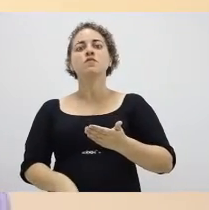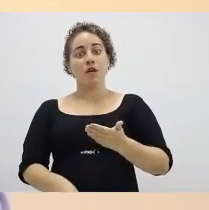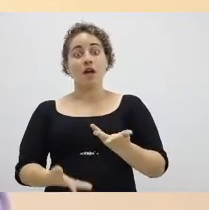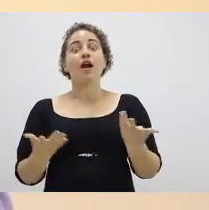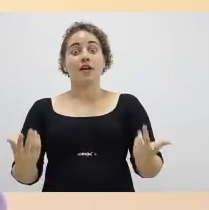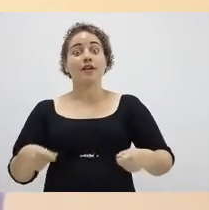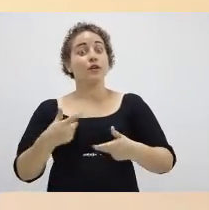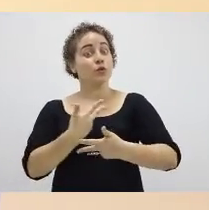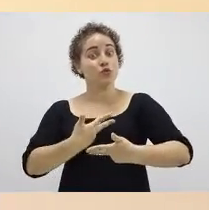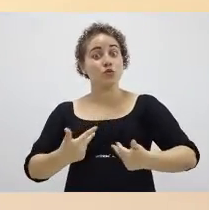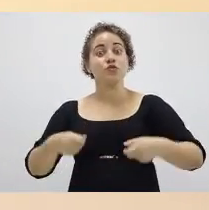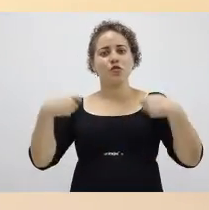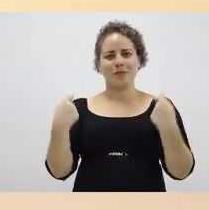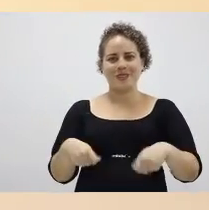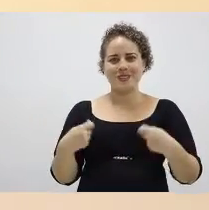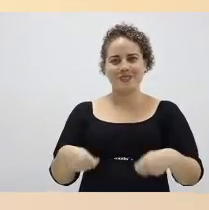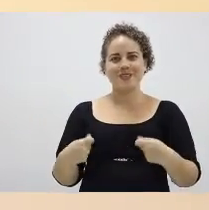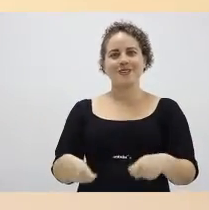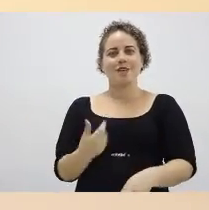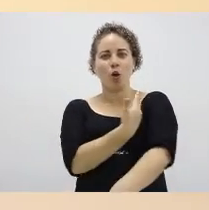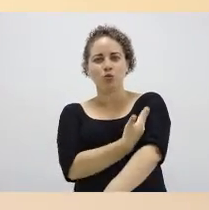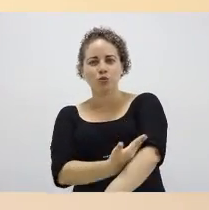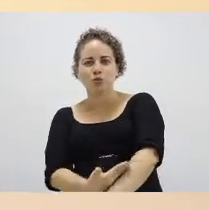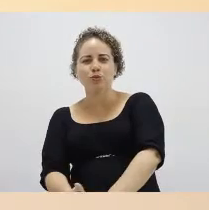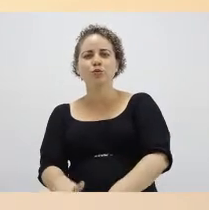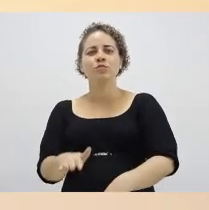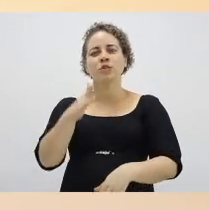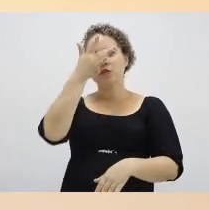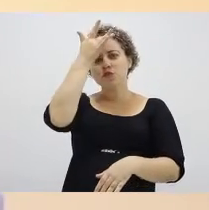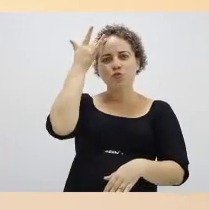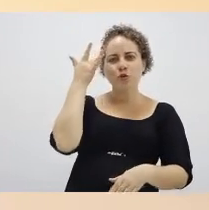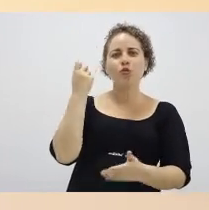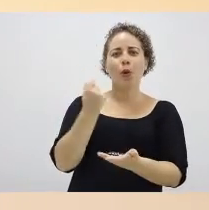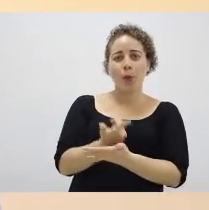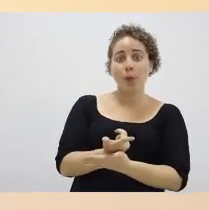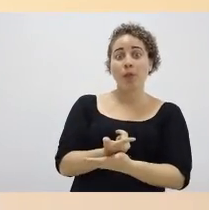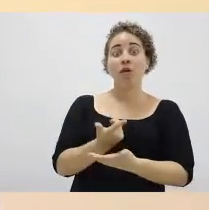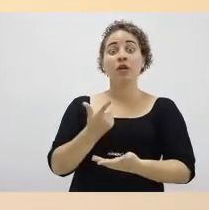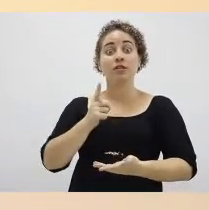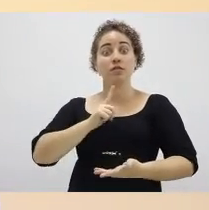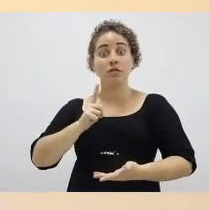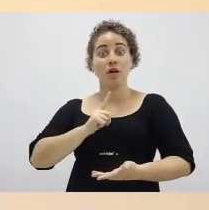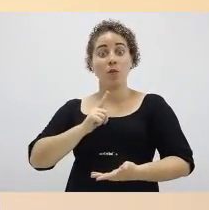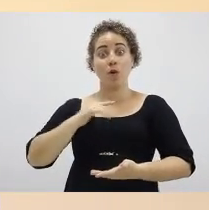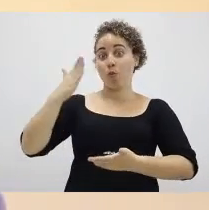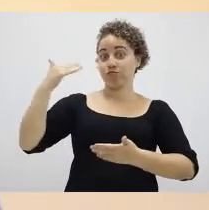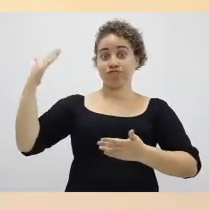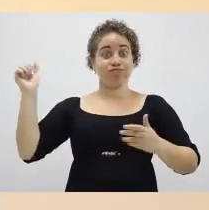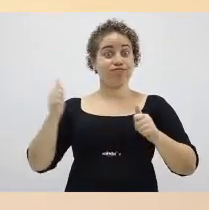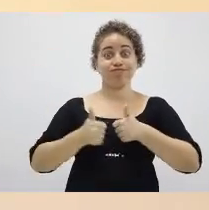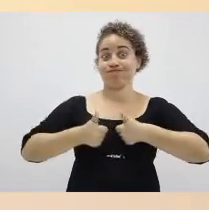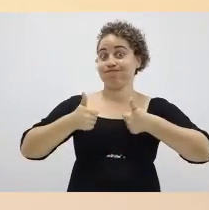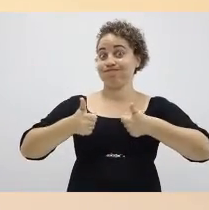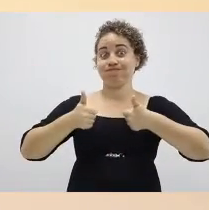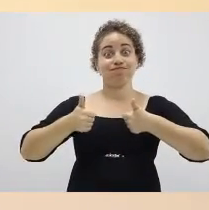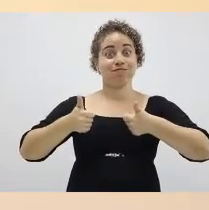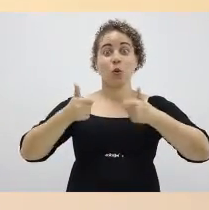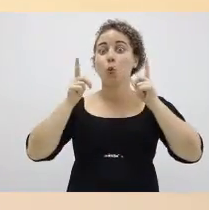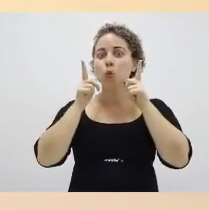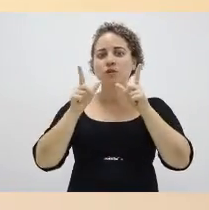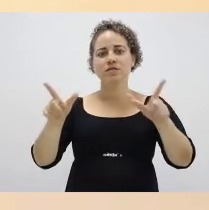as preferências, os hábitos desses consumidores, a minha chance de ter sucesso com aquele produto é muito